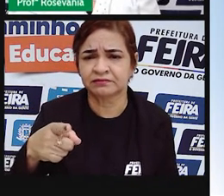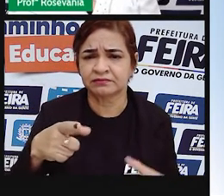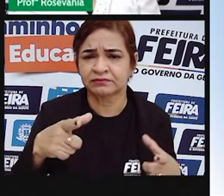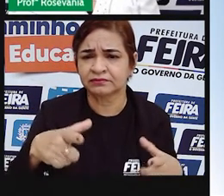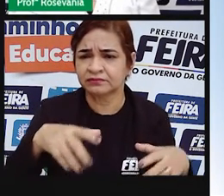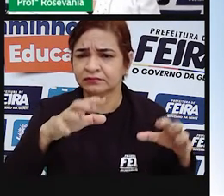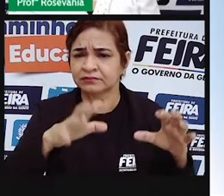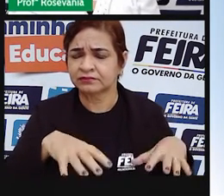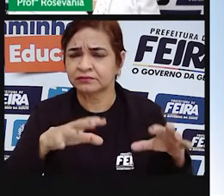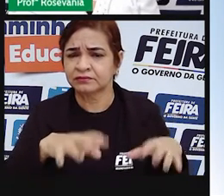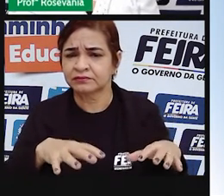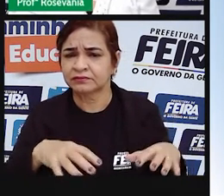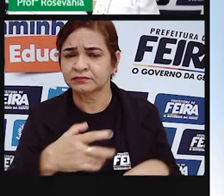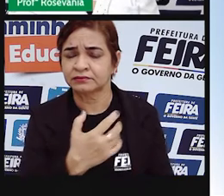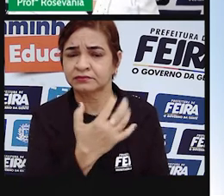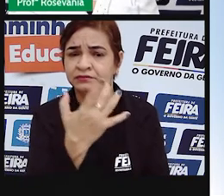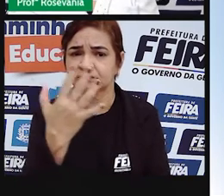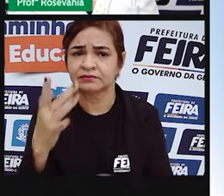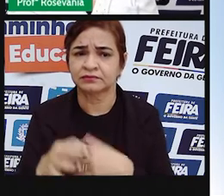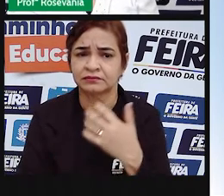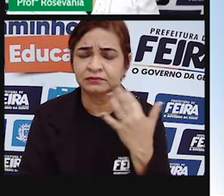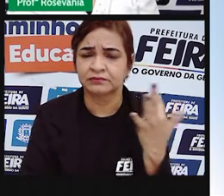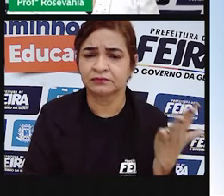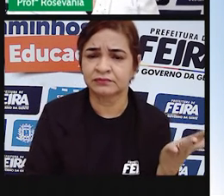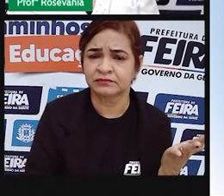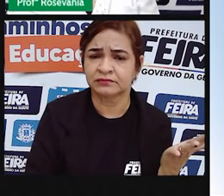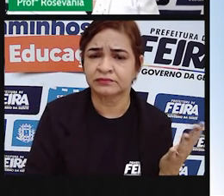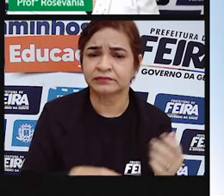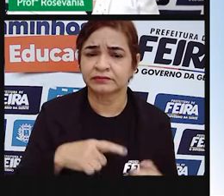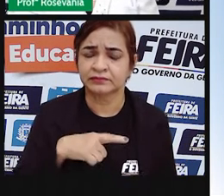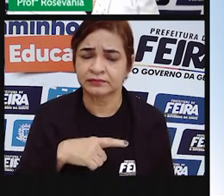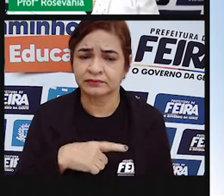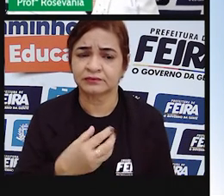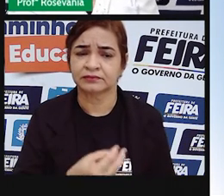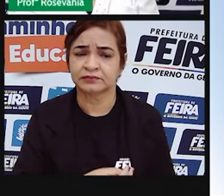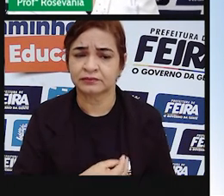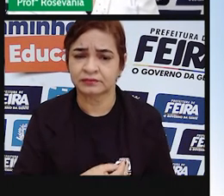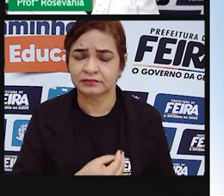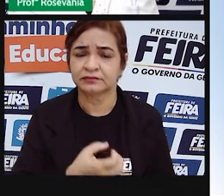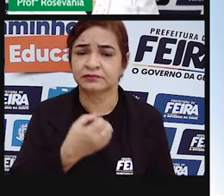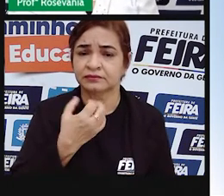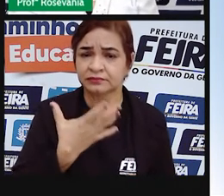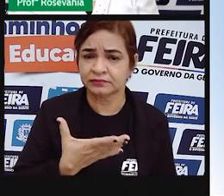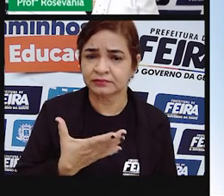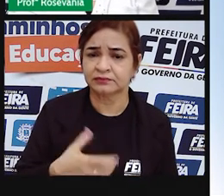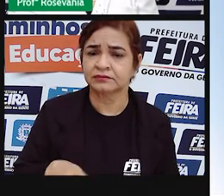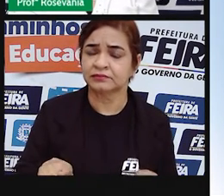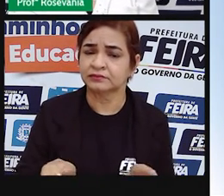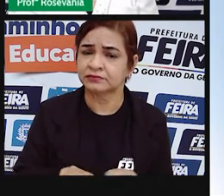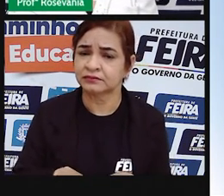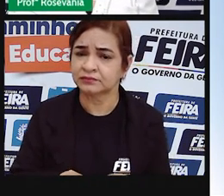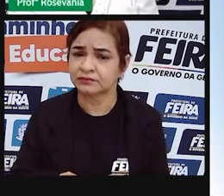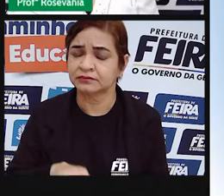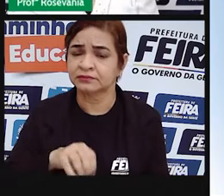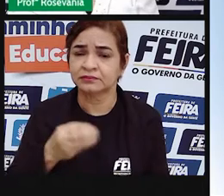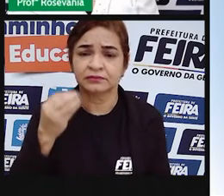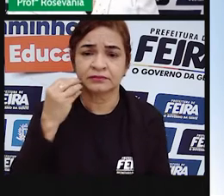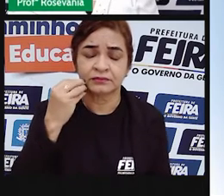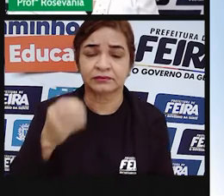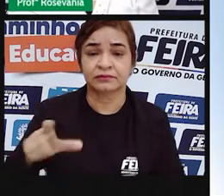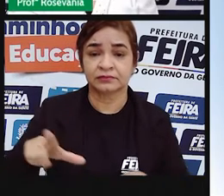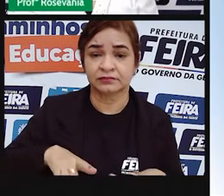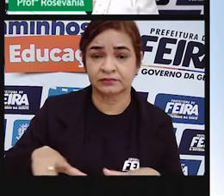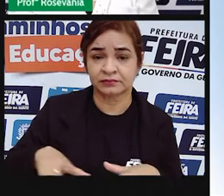colocar aqui chove muito organizado ele tá saindo lá né E vai ter melhores condições e que também vai ter essa oportunidade de